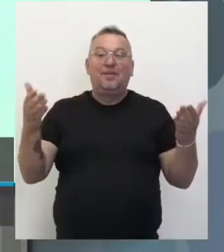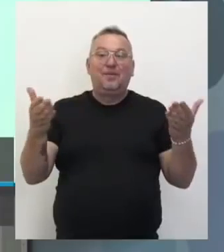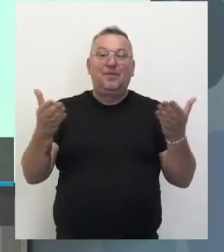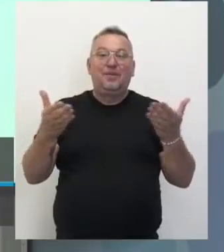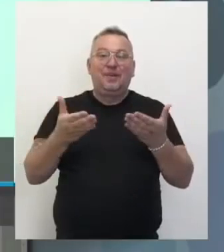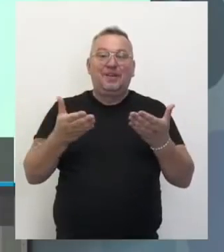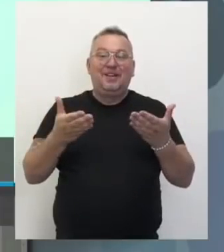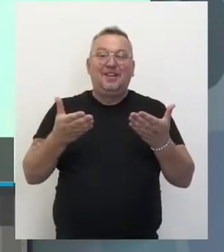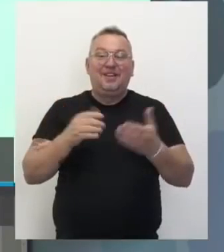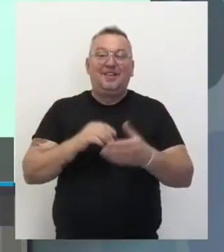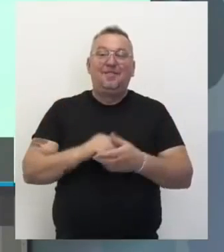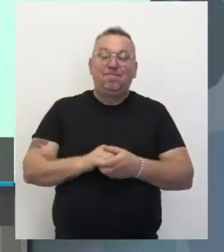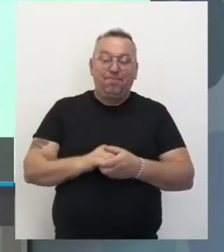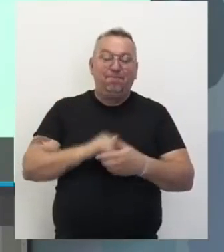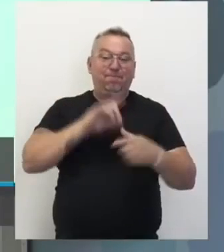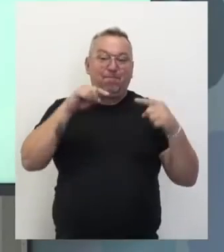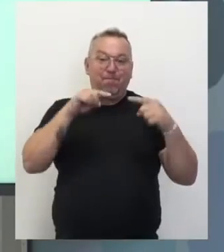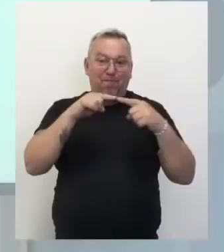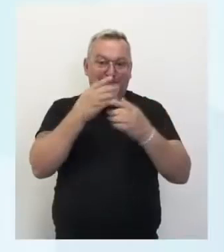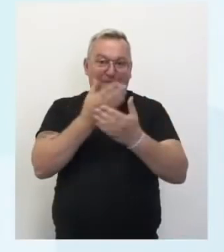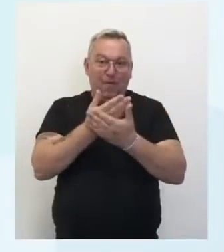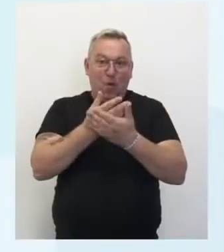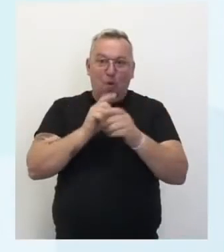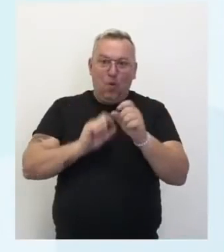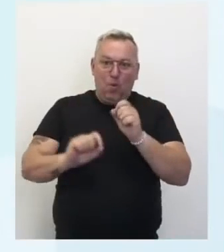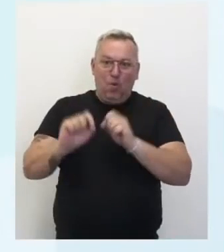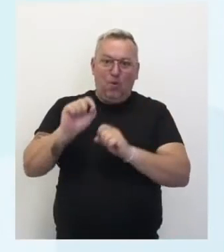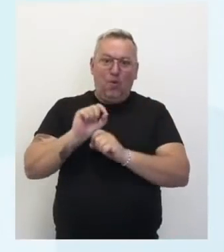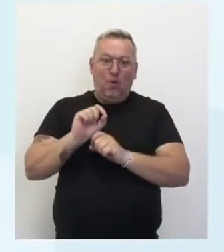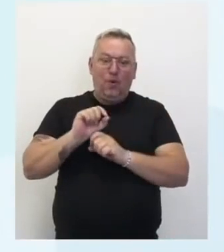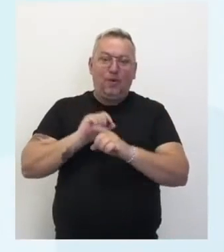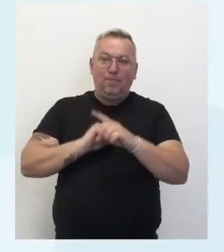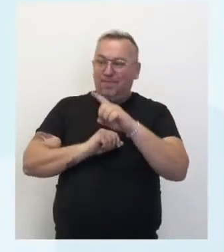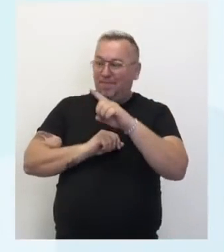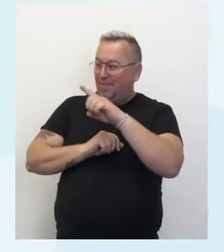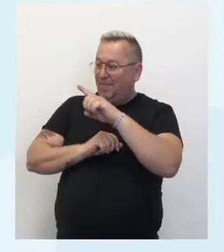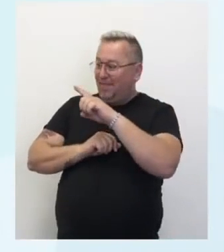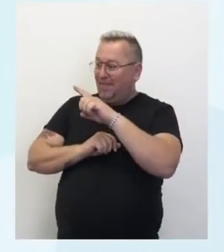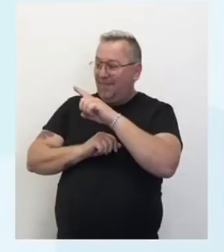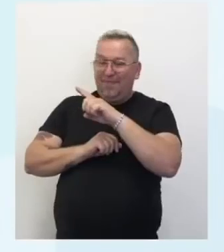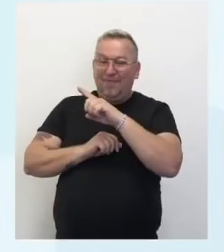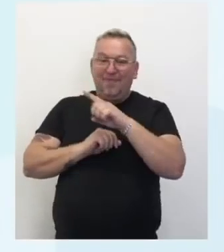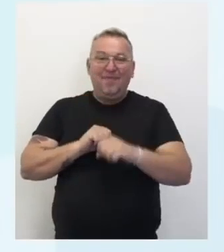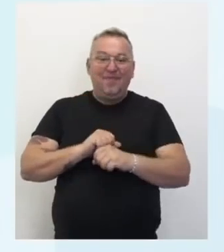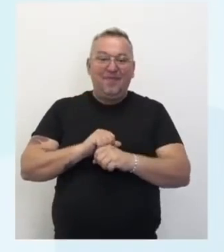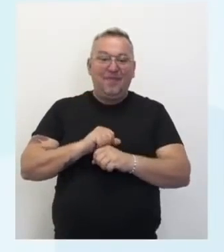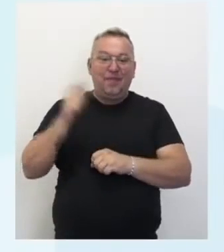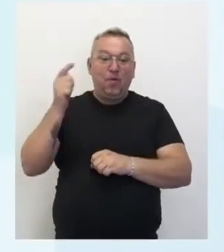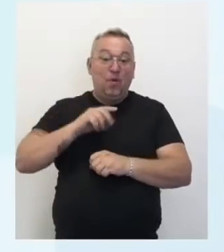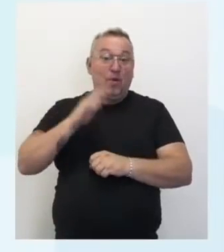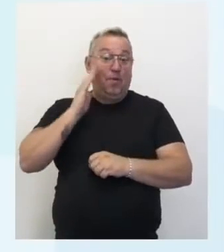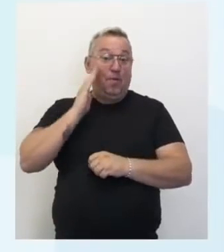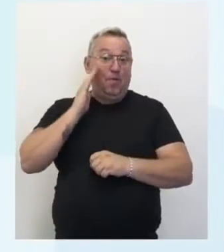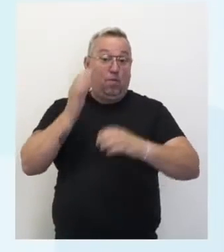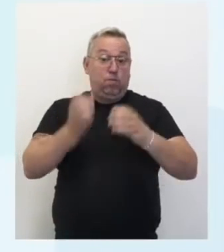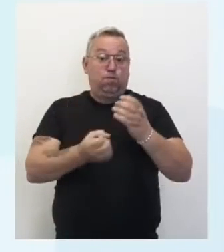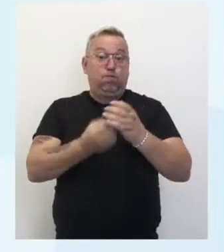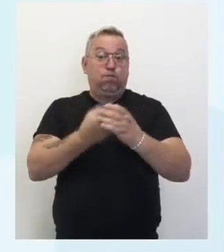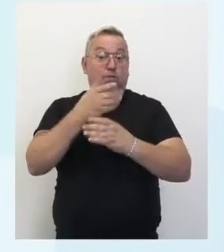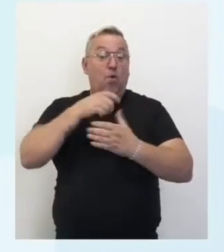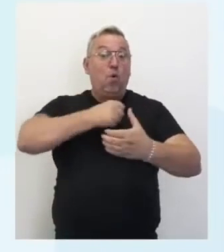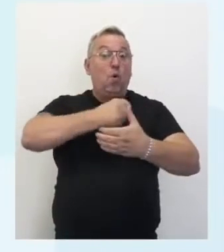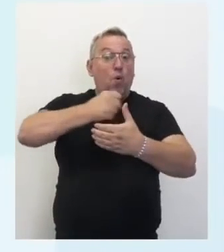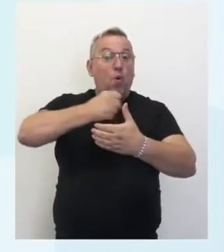bom? Bom, o objetivo da aula então, né? Como é que a gente pensou essa aula aí? Ó? Entender que o surgimento de